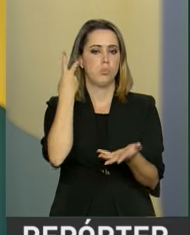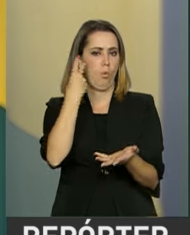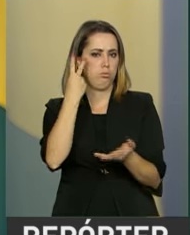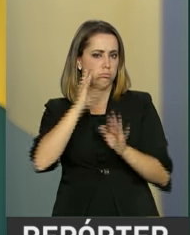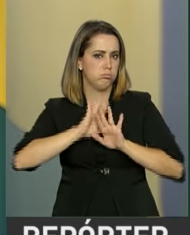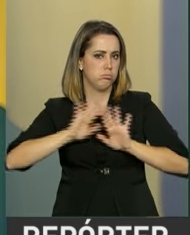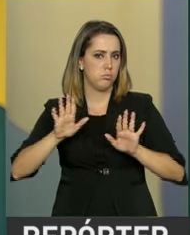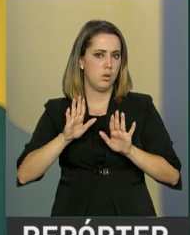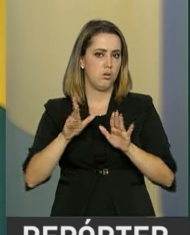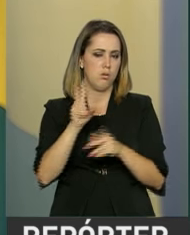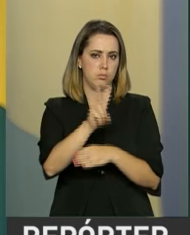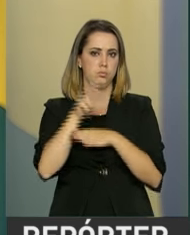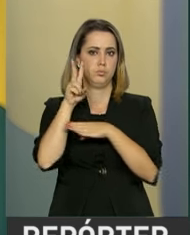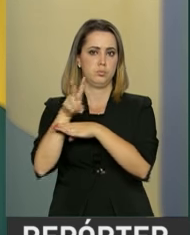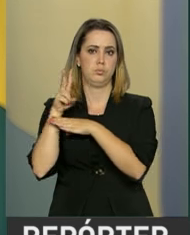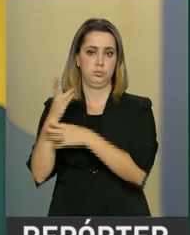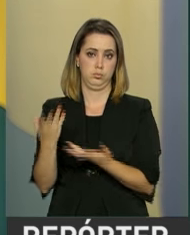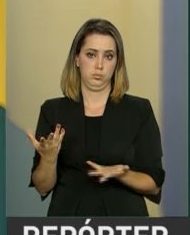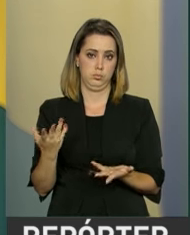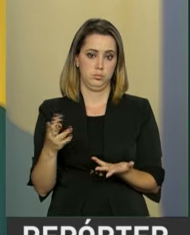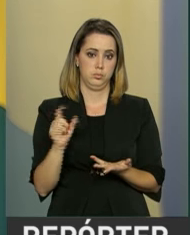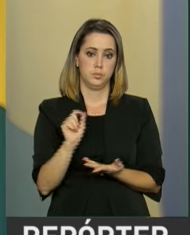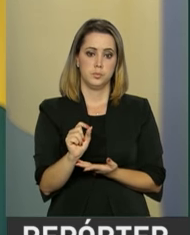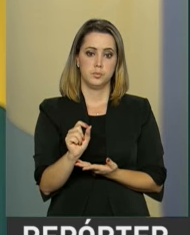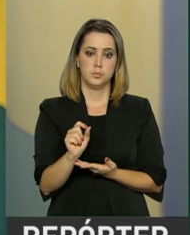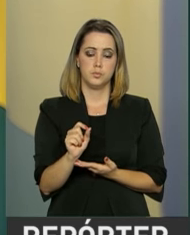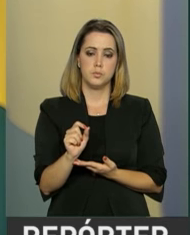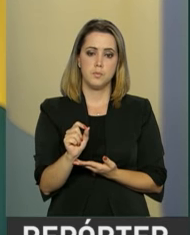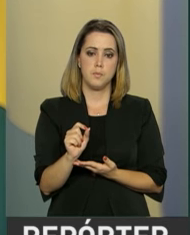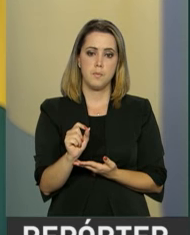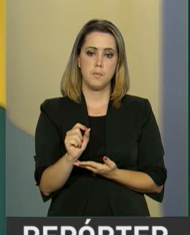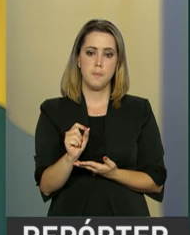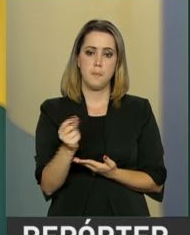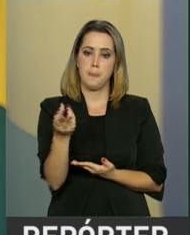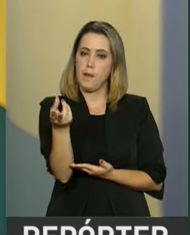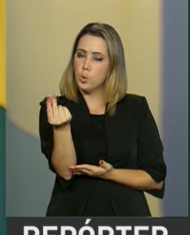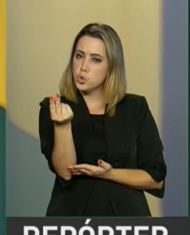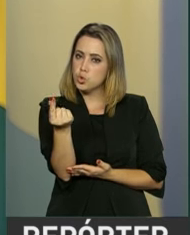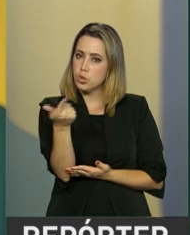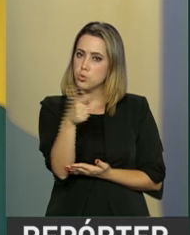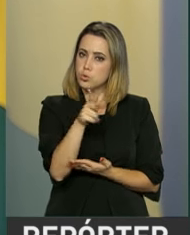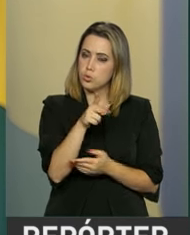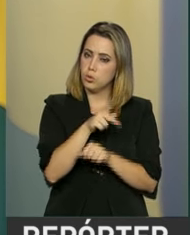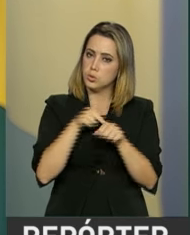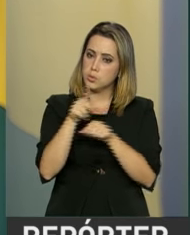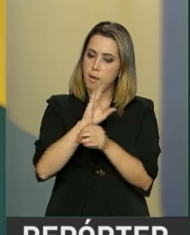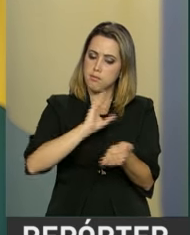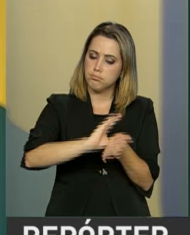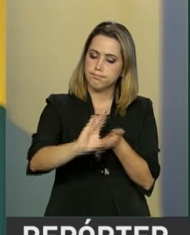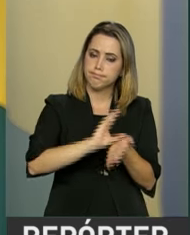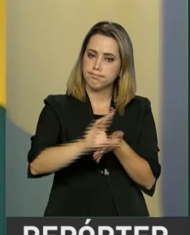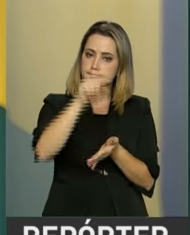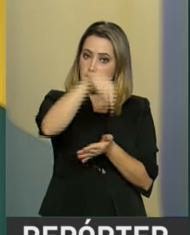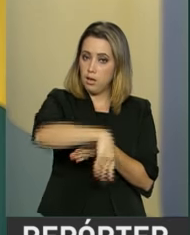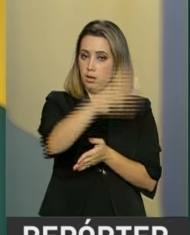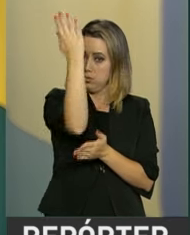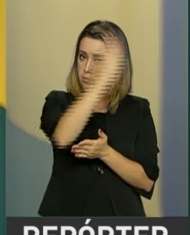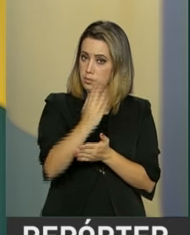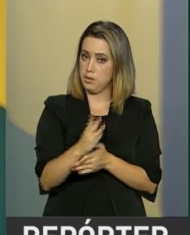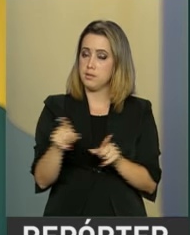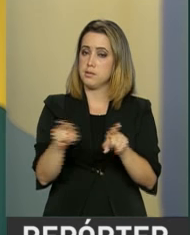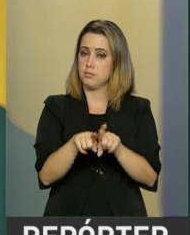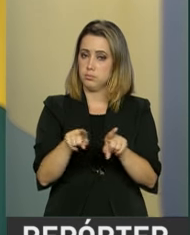naturalmente o crédito, né? O investimento estrangeiro, assim como o nacional, tem